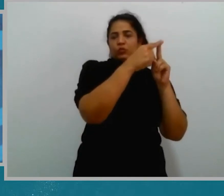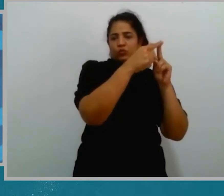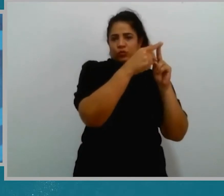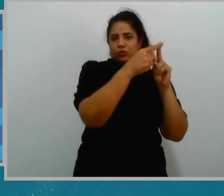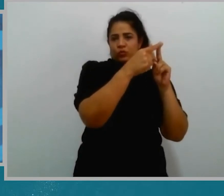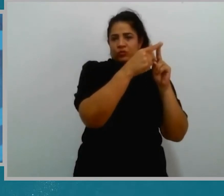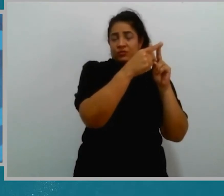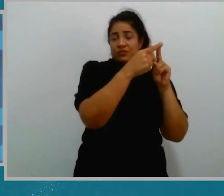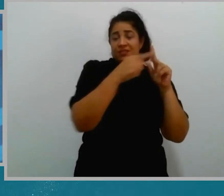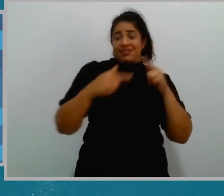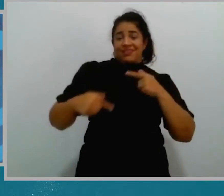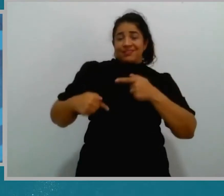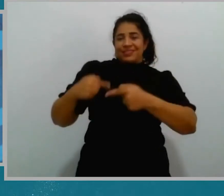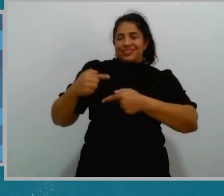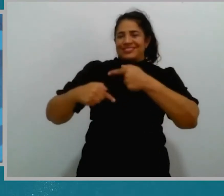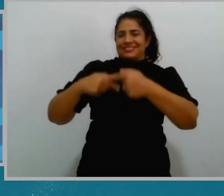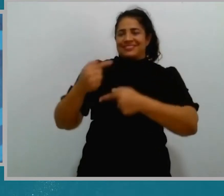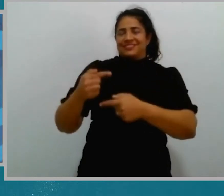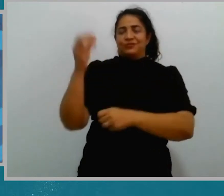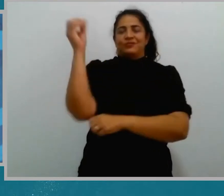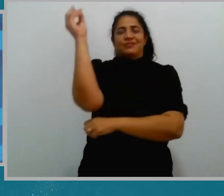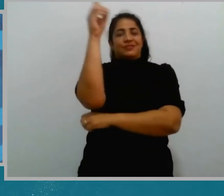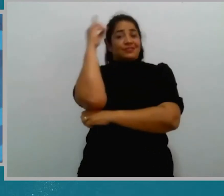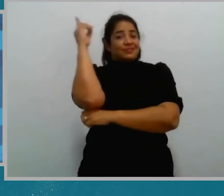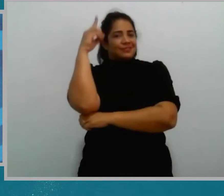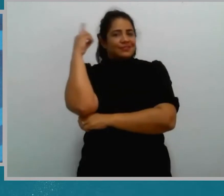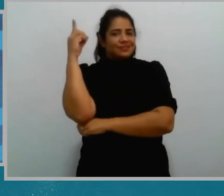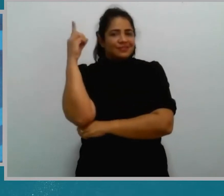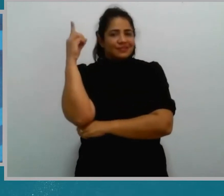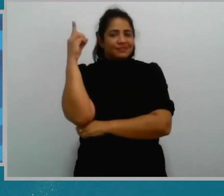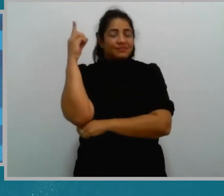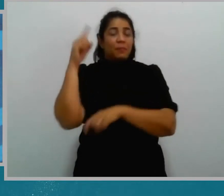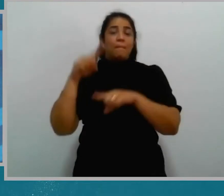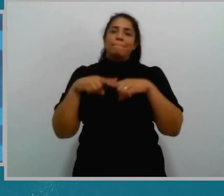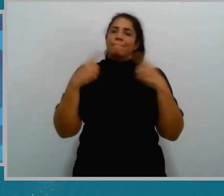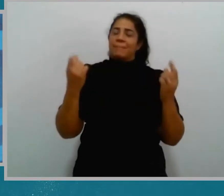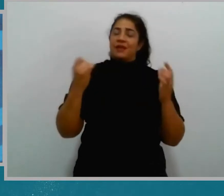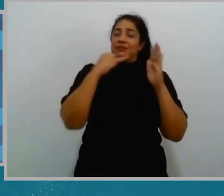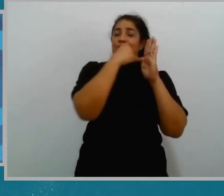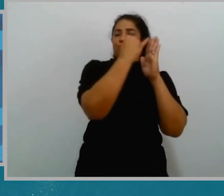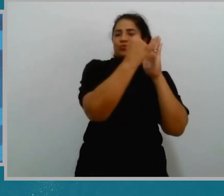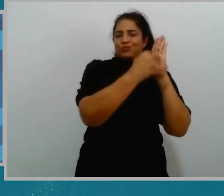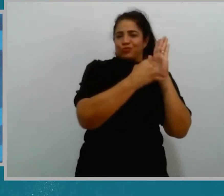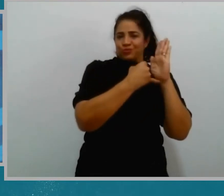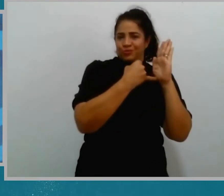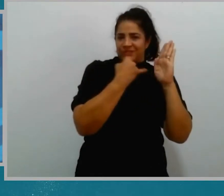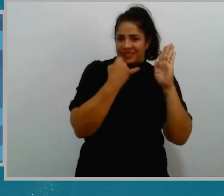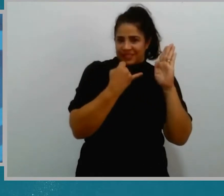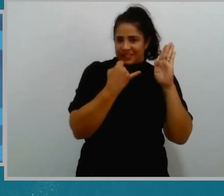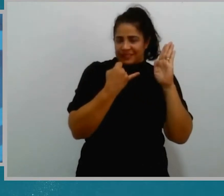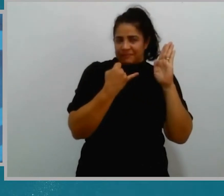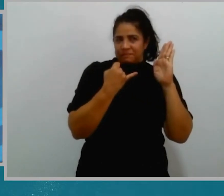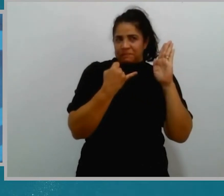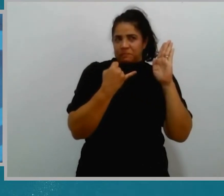de Davi. Todavia, José veio de um braço da descendência